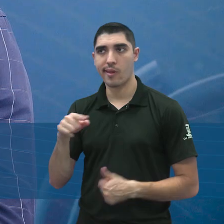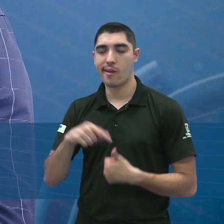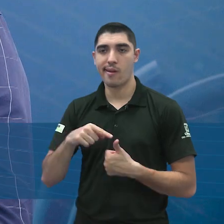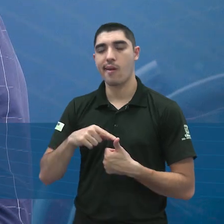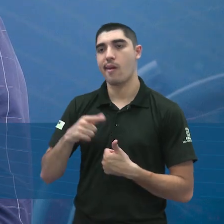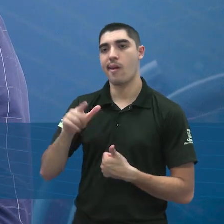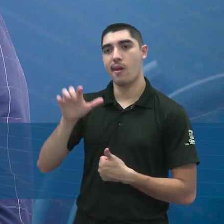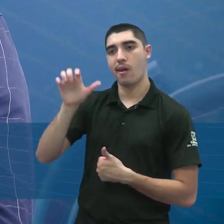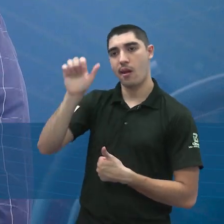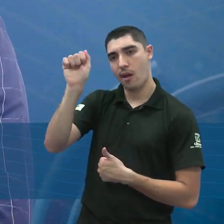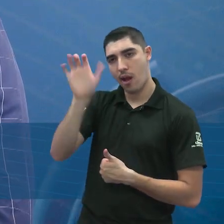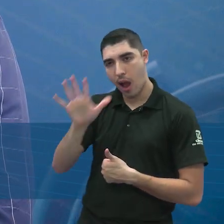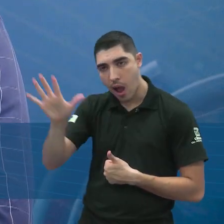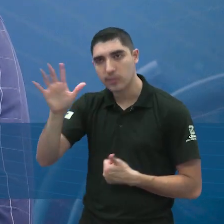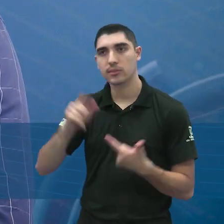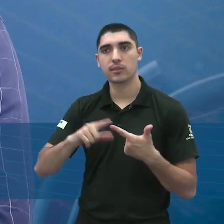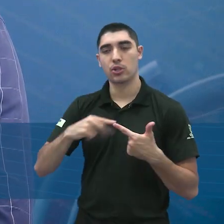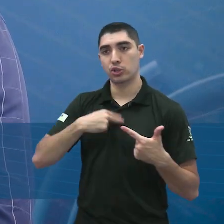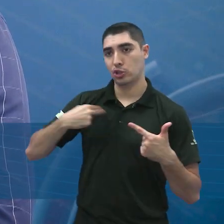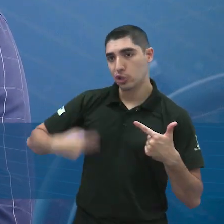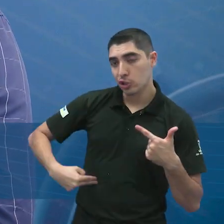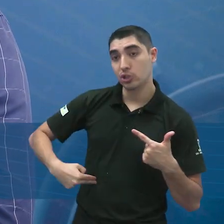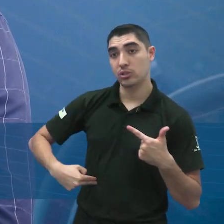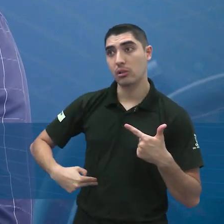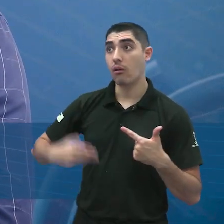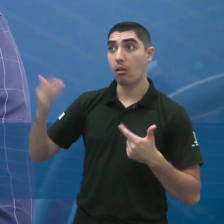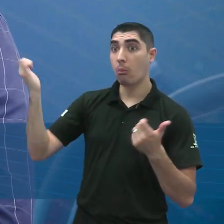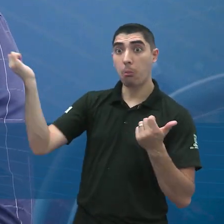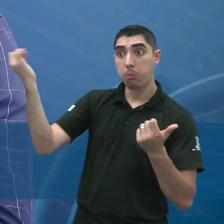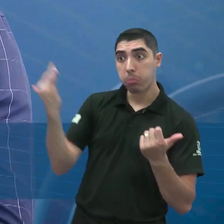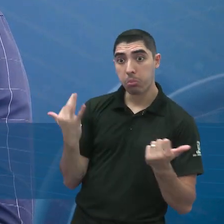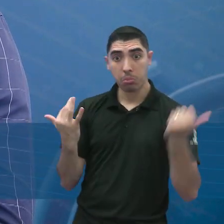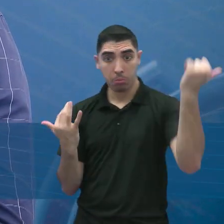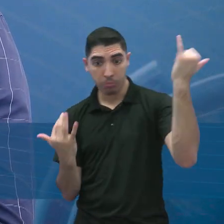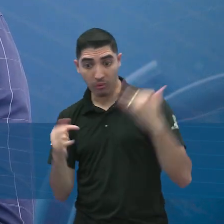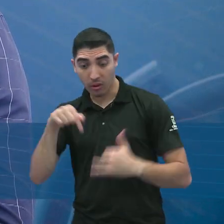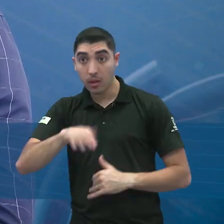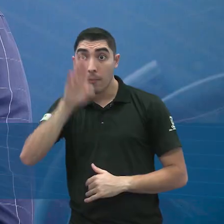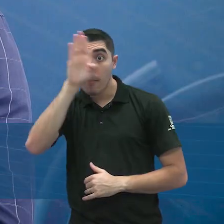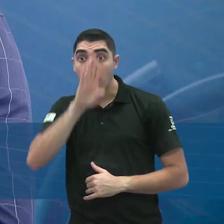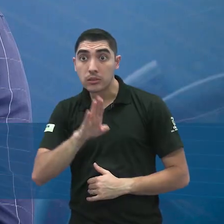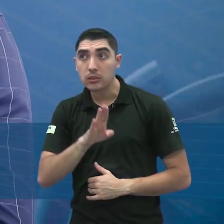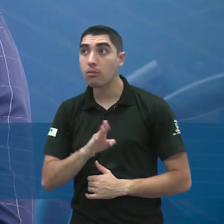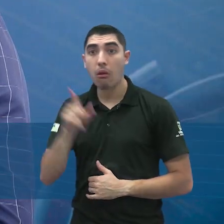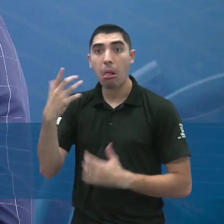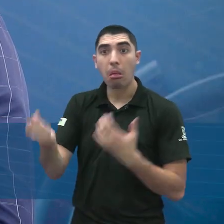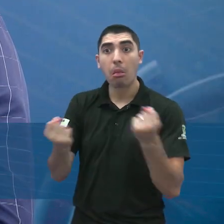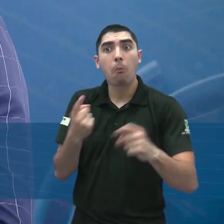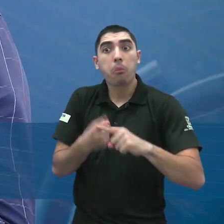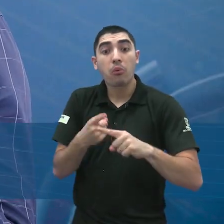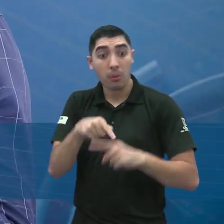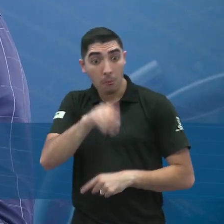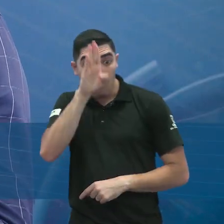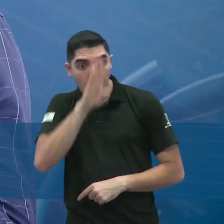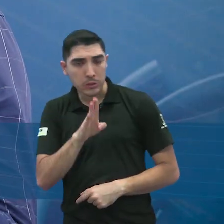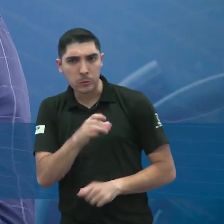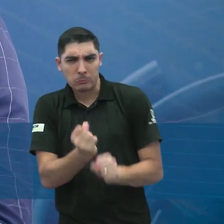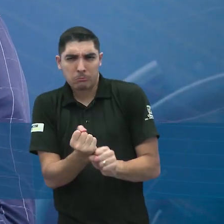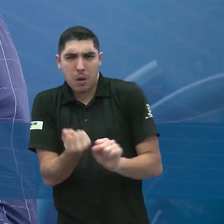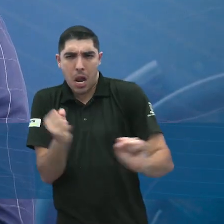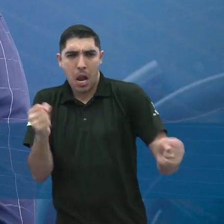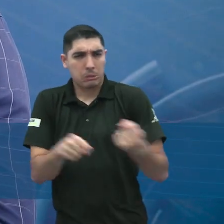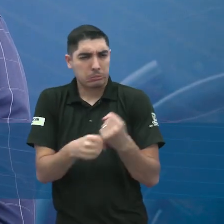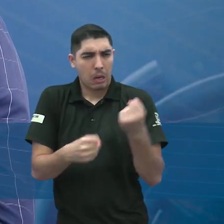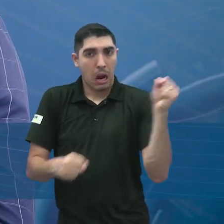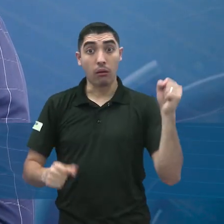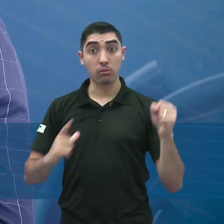competidores asiáticos, chineses vindo para o Brasil, mostra que realmente o Brasil está em destaque numa economia global por se destacar de ser um país tão